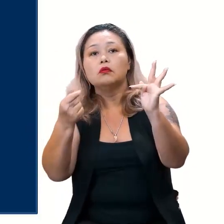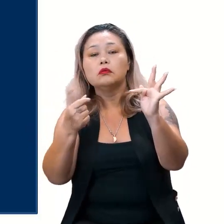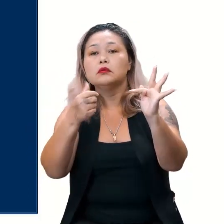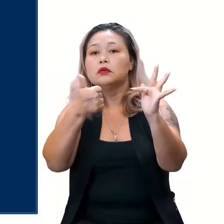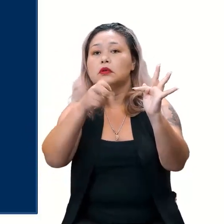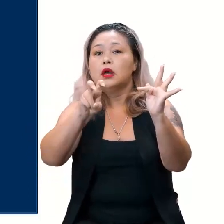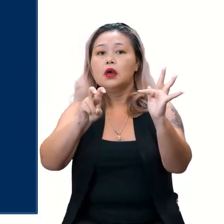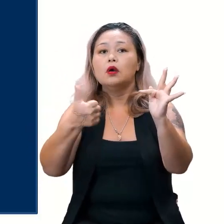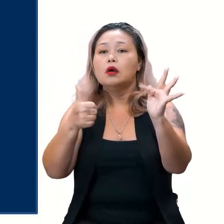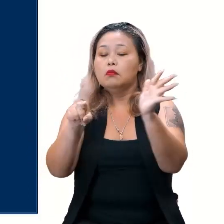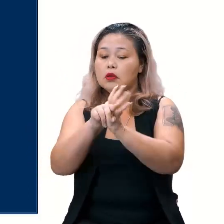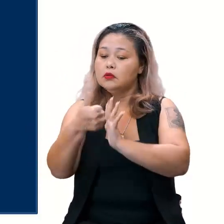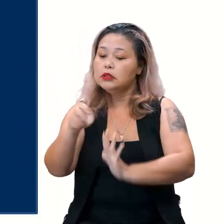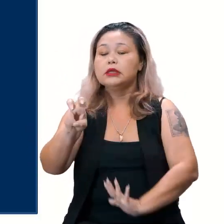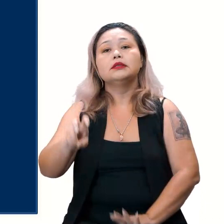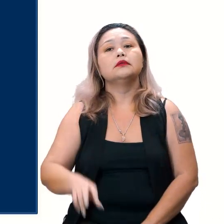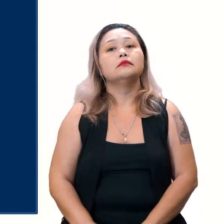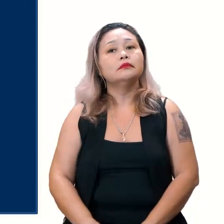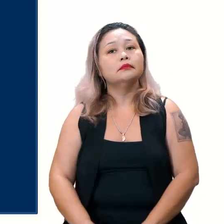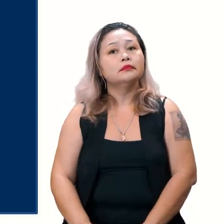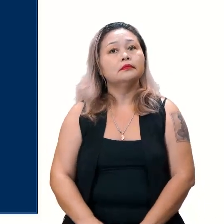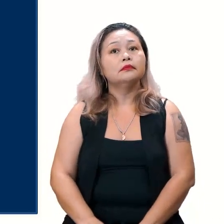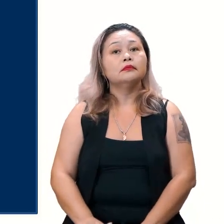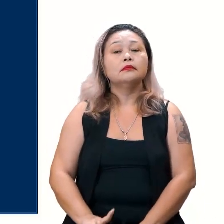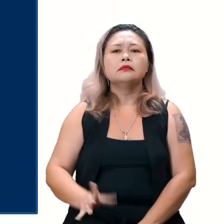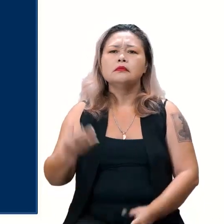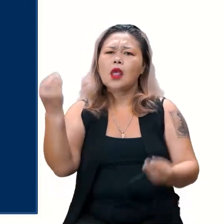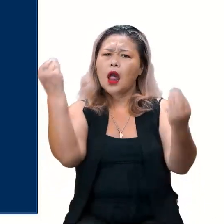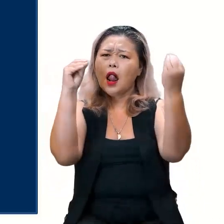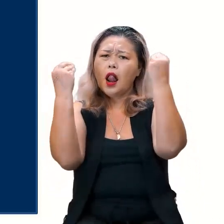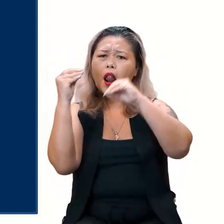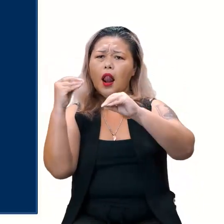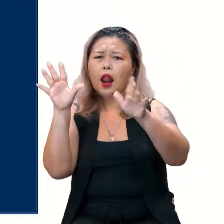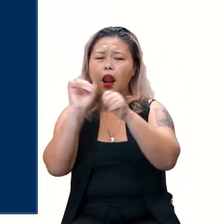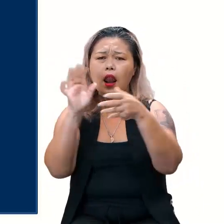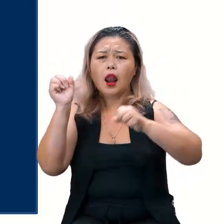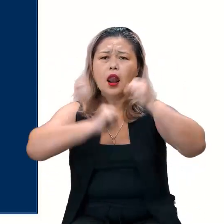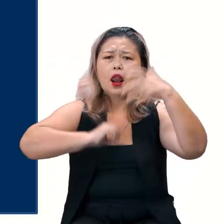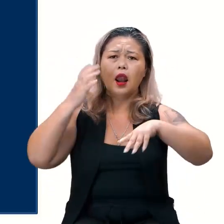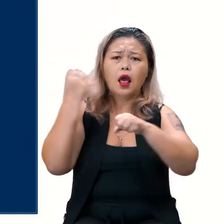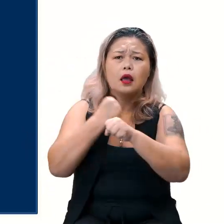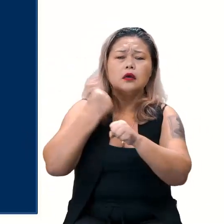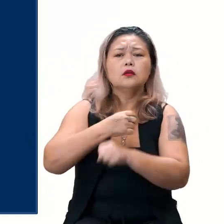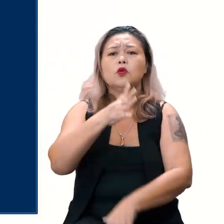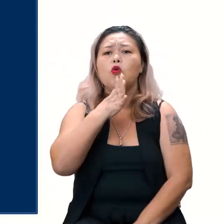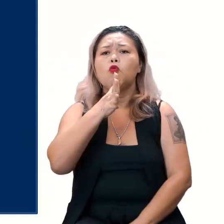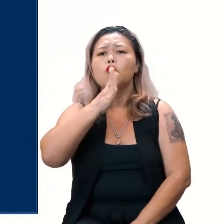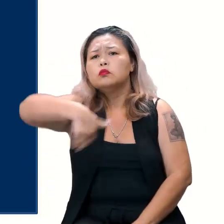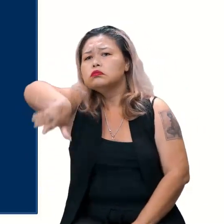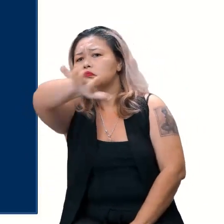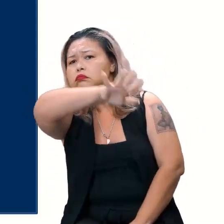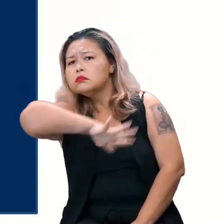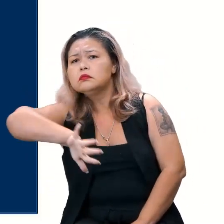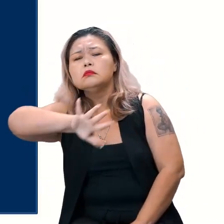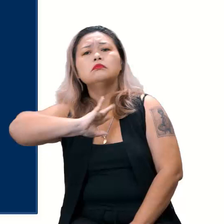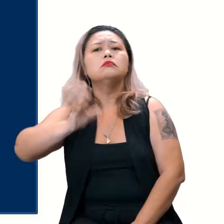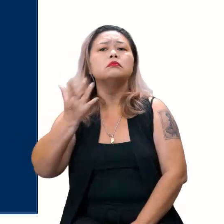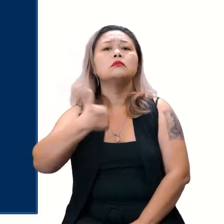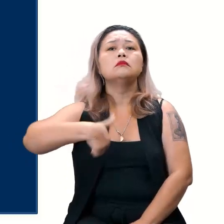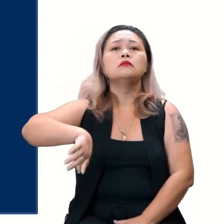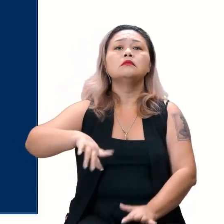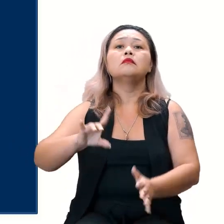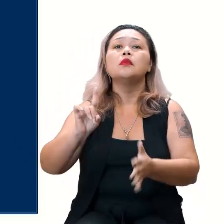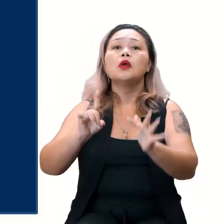15 ou é menos 15? Máquina de calcular! A galera já conhece, já sabe como funciona. Quando x é